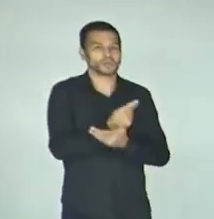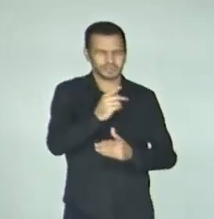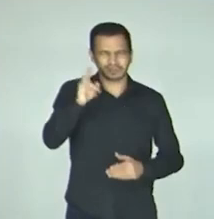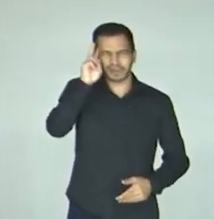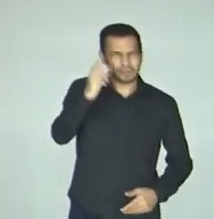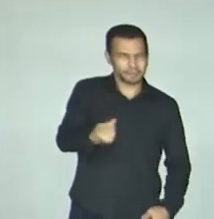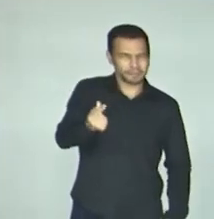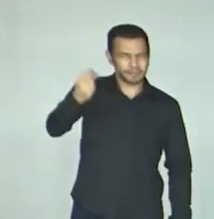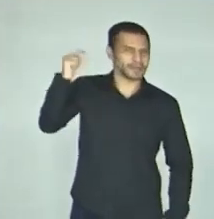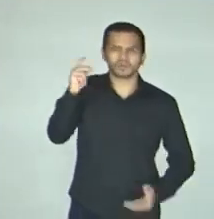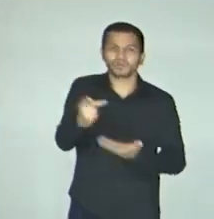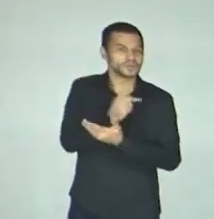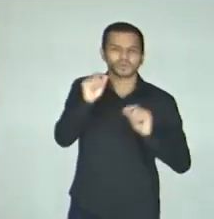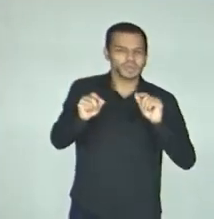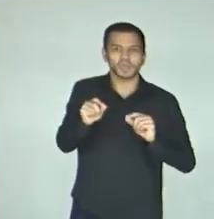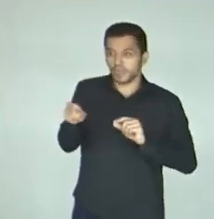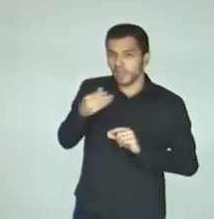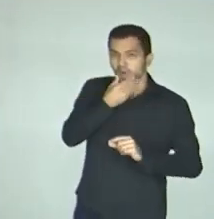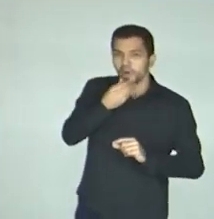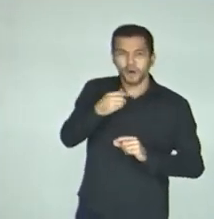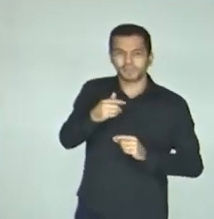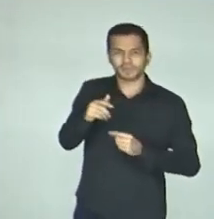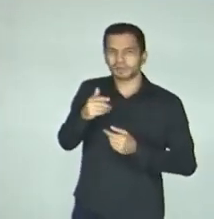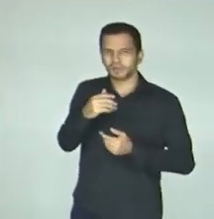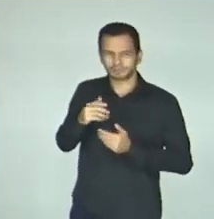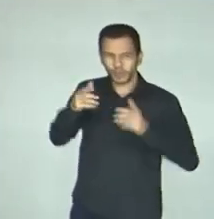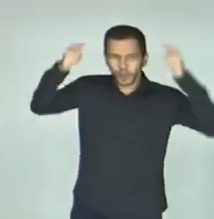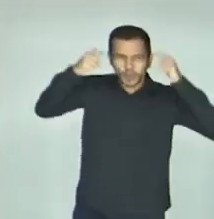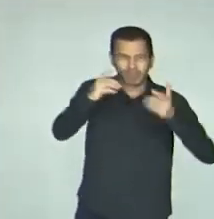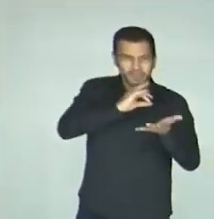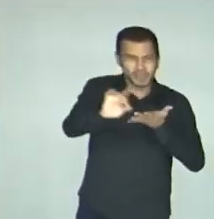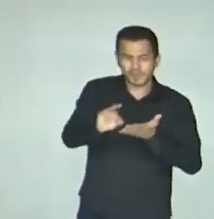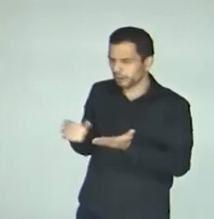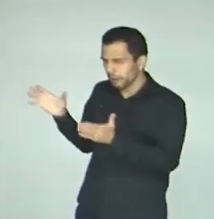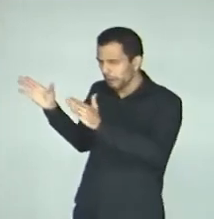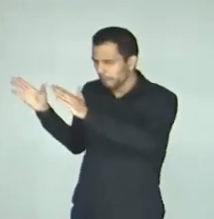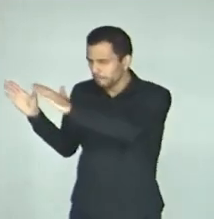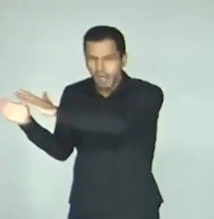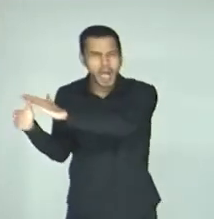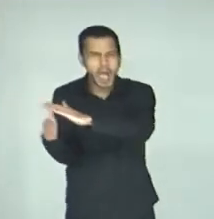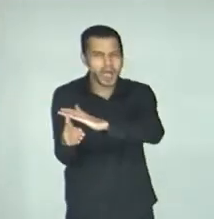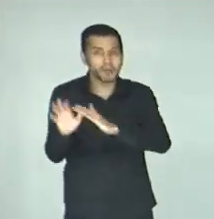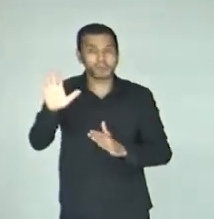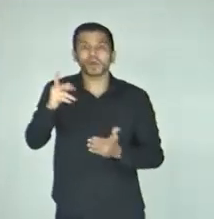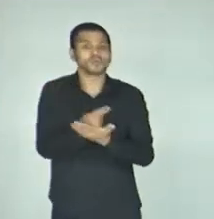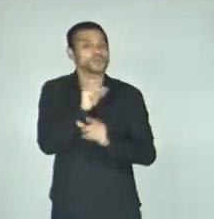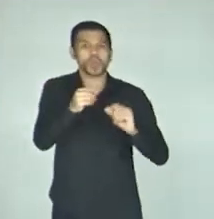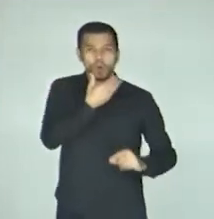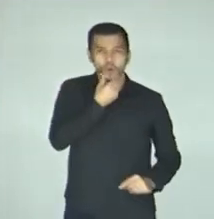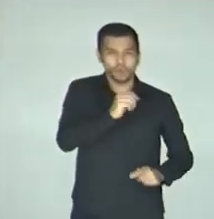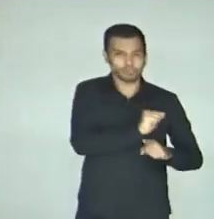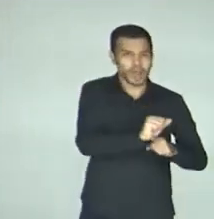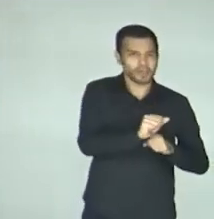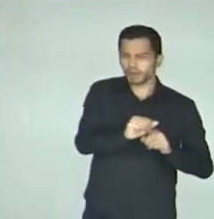sequestrado ele foi com 318 homens correndo risco de vida para tomar os bens de ló de volta e